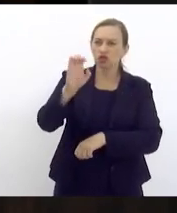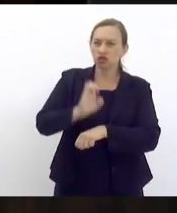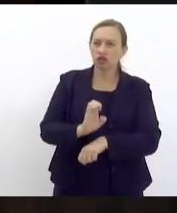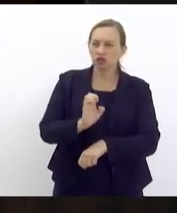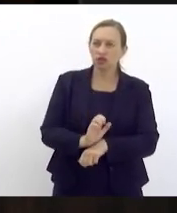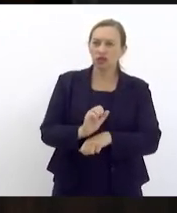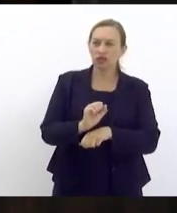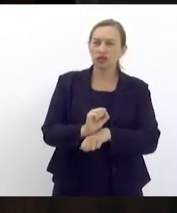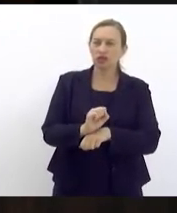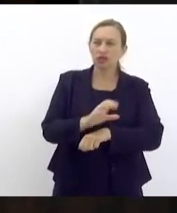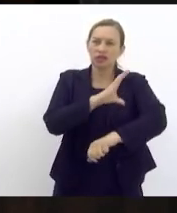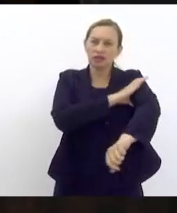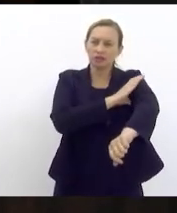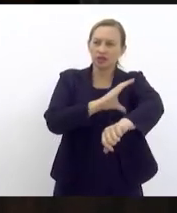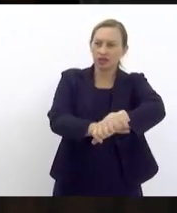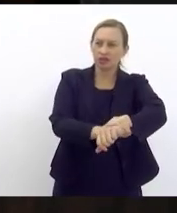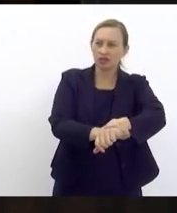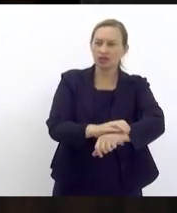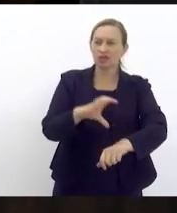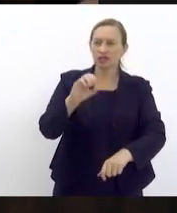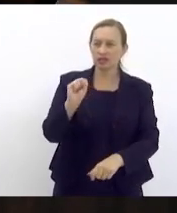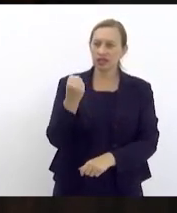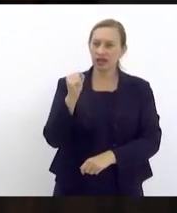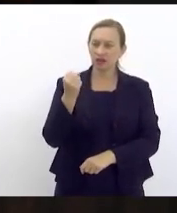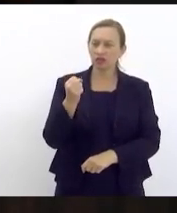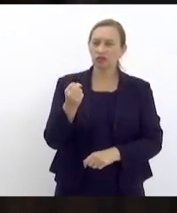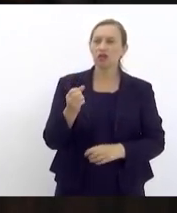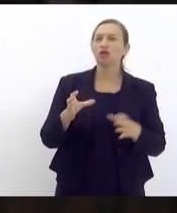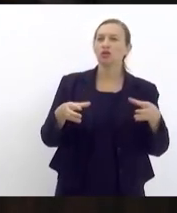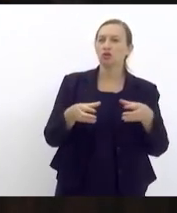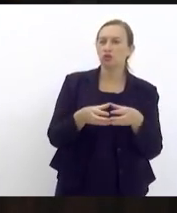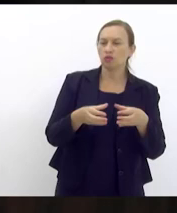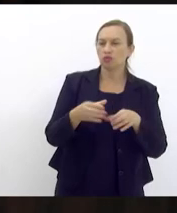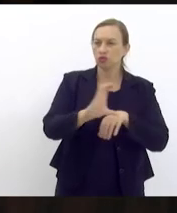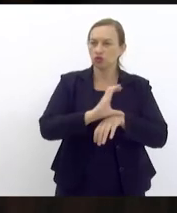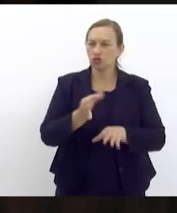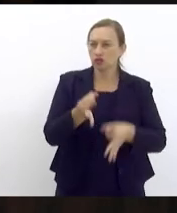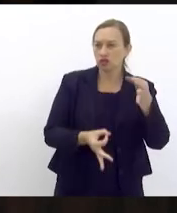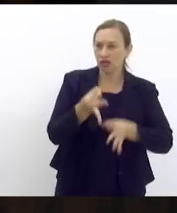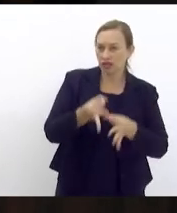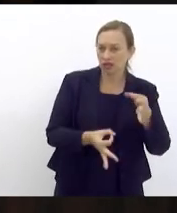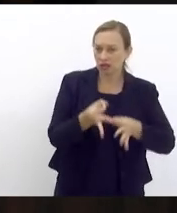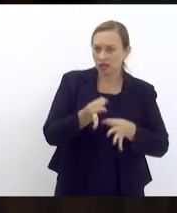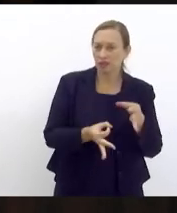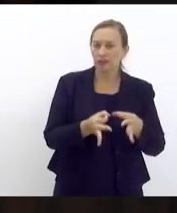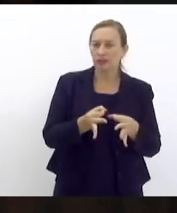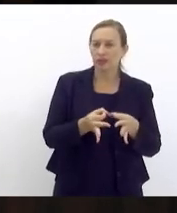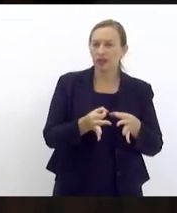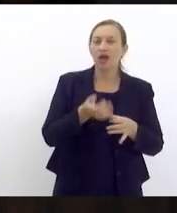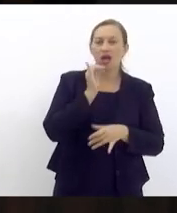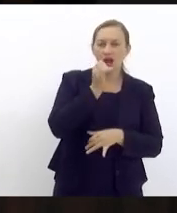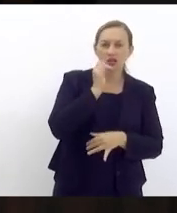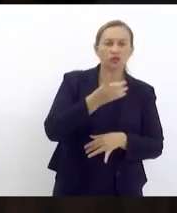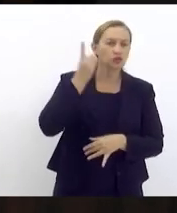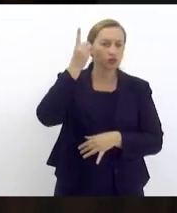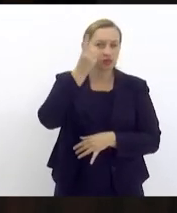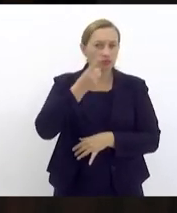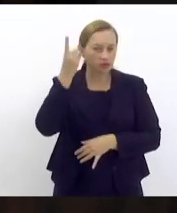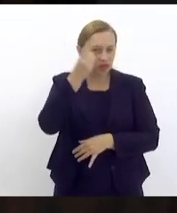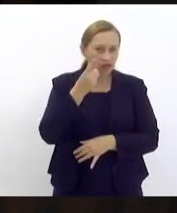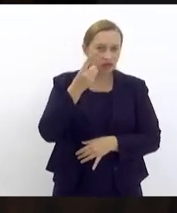Assembleia de Deus de Saracuruna parecer da comissão de constituição e justiça pela juridicidade relator Deputado